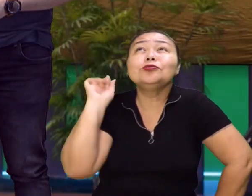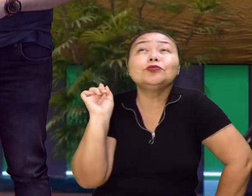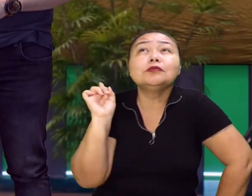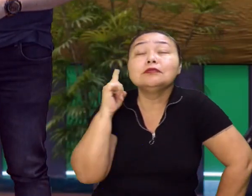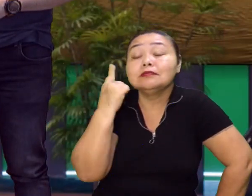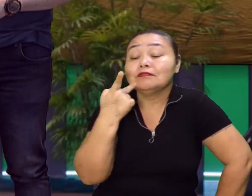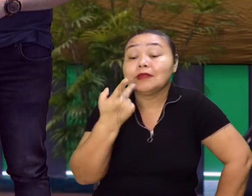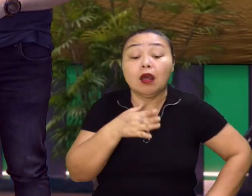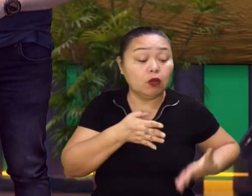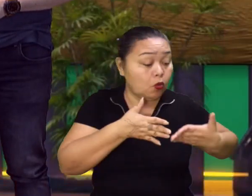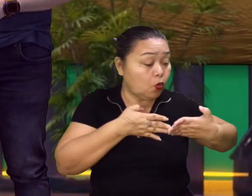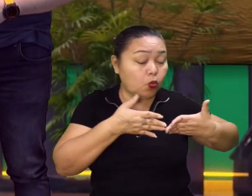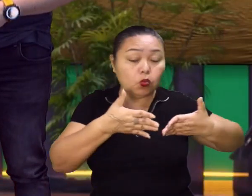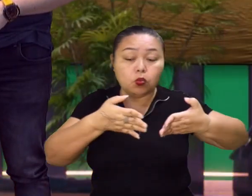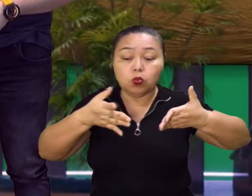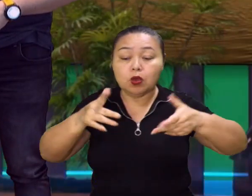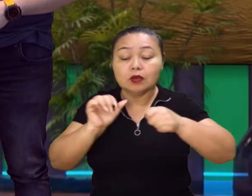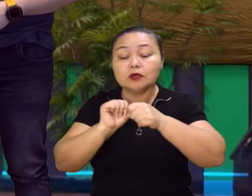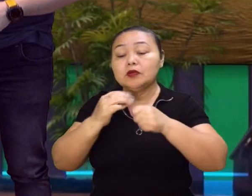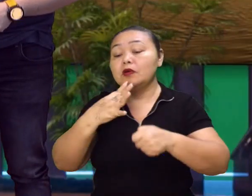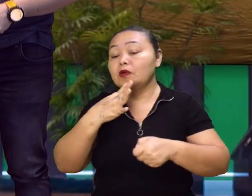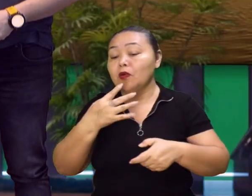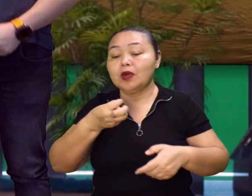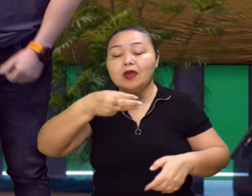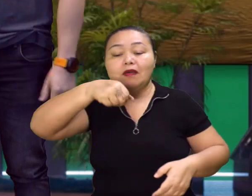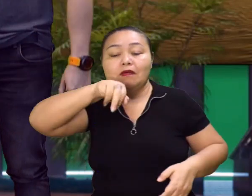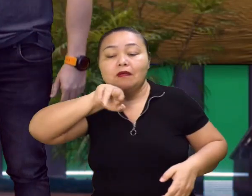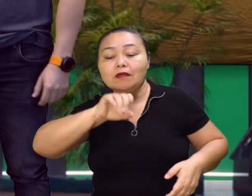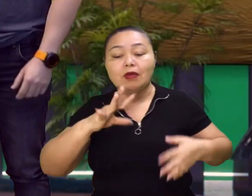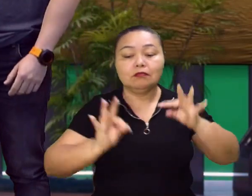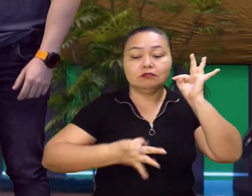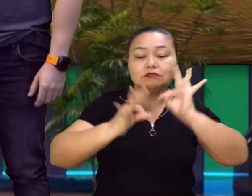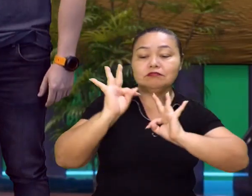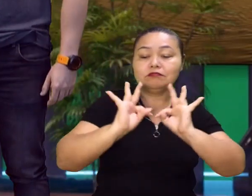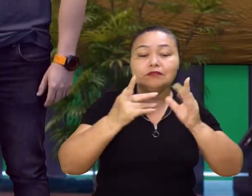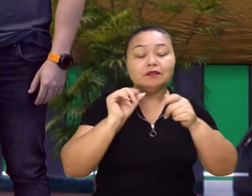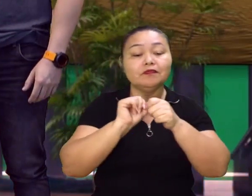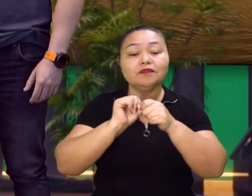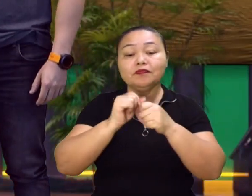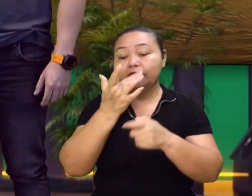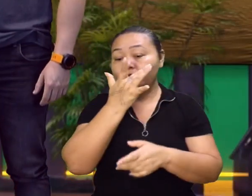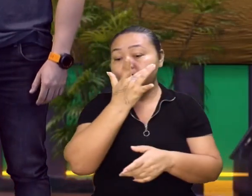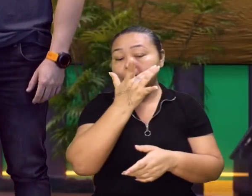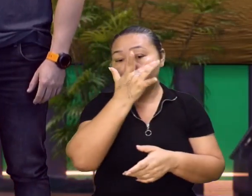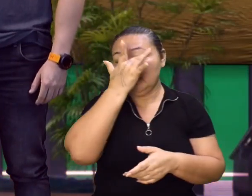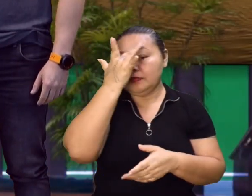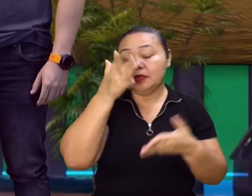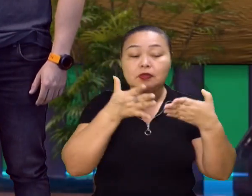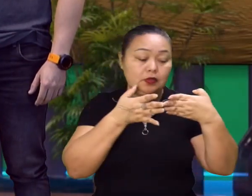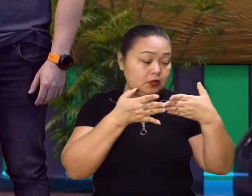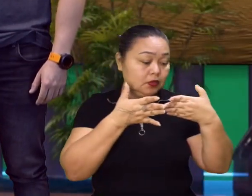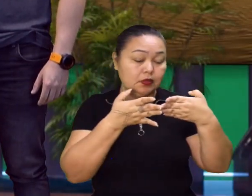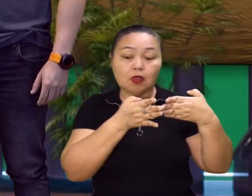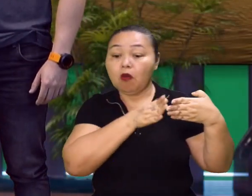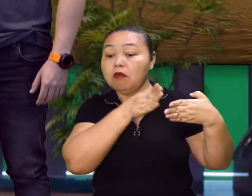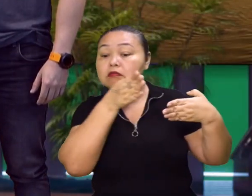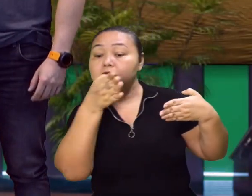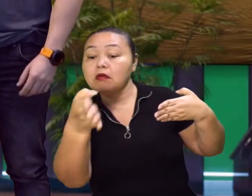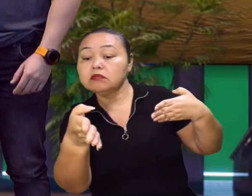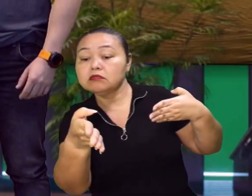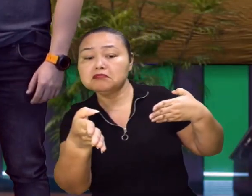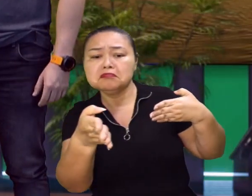grandes navegações, hoje a gente conhece os mares, conhece as tecnologias, e isso os barcos vão,